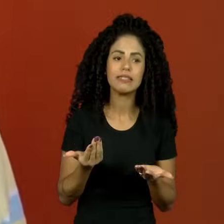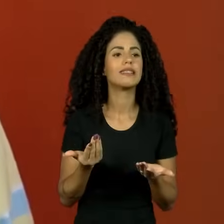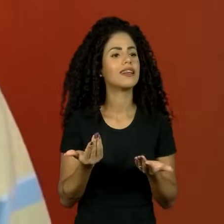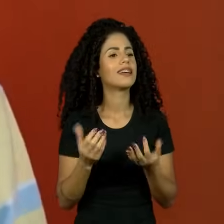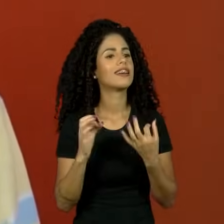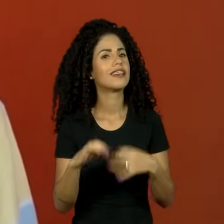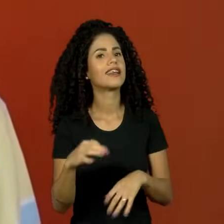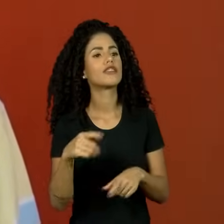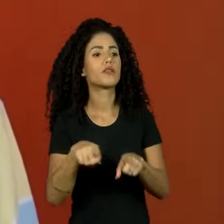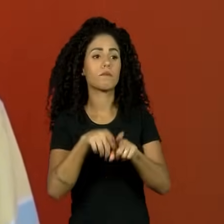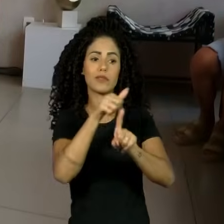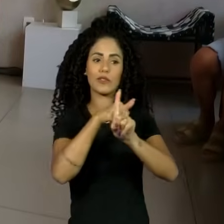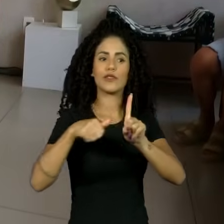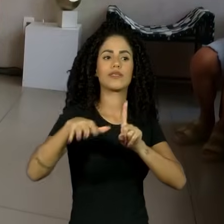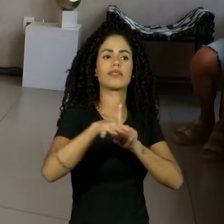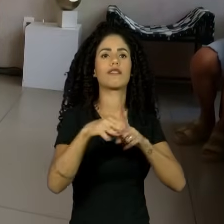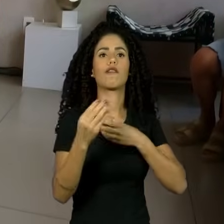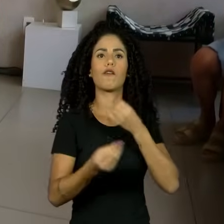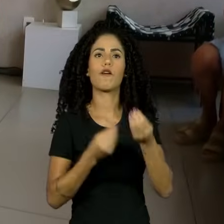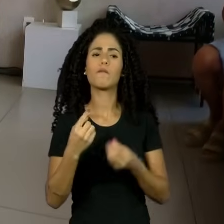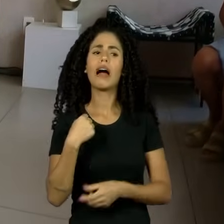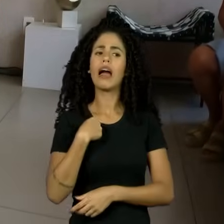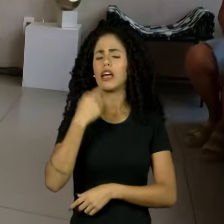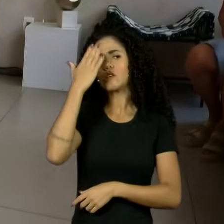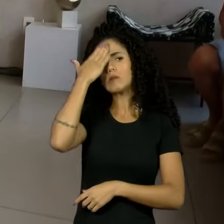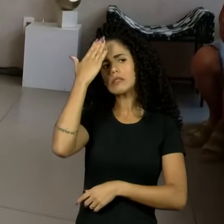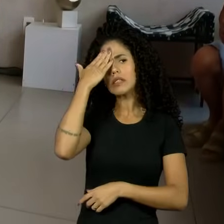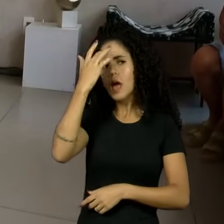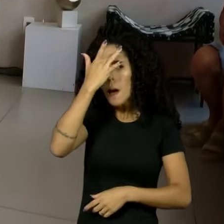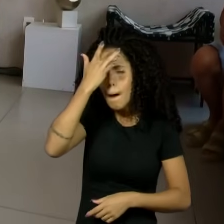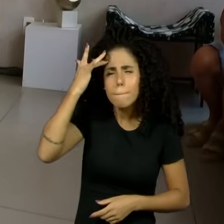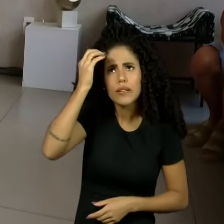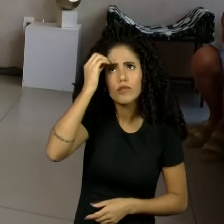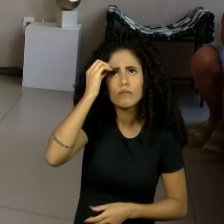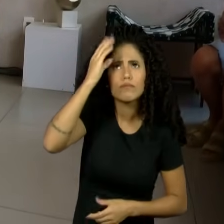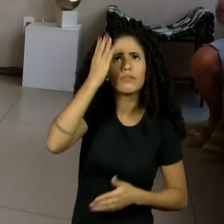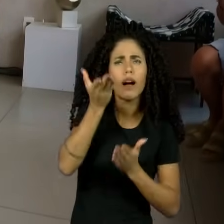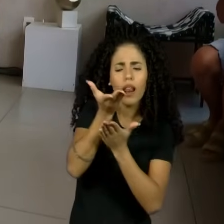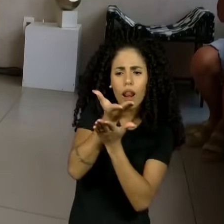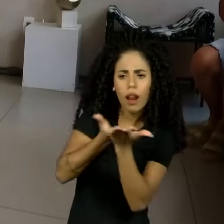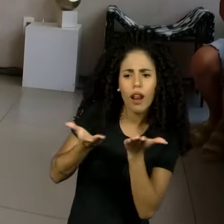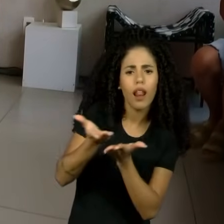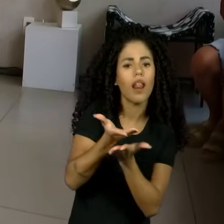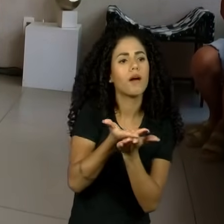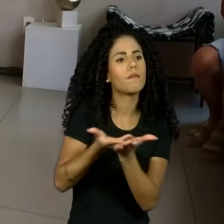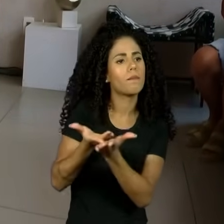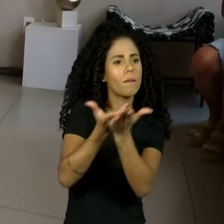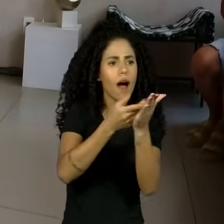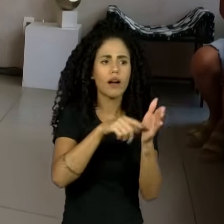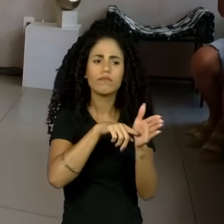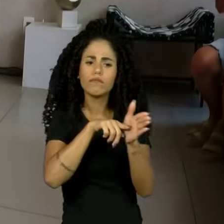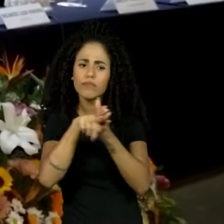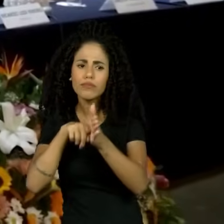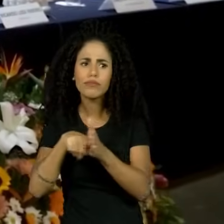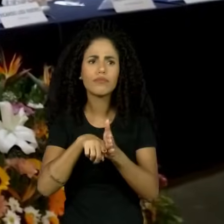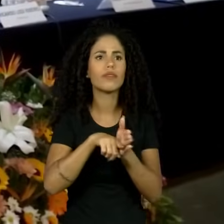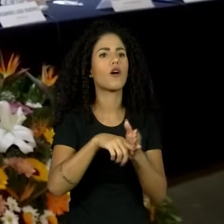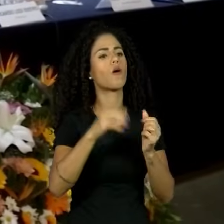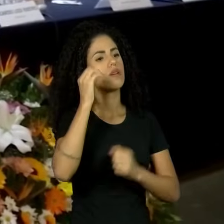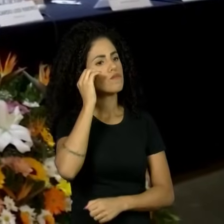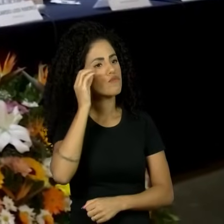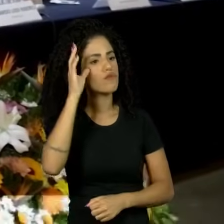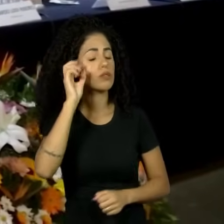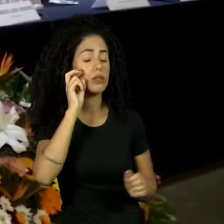e social, mas eu acho que o intelectual ele não se apresenta como intelectual, ele é reconhecido